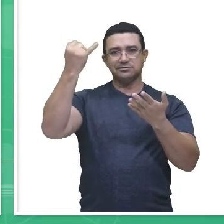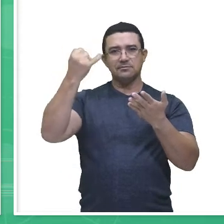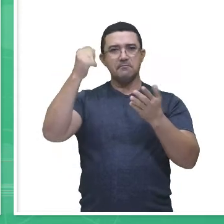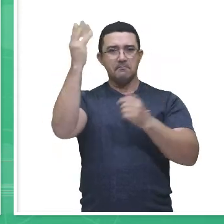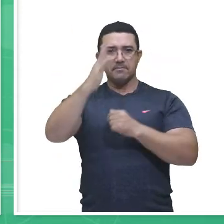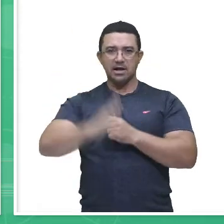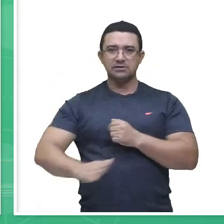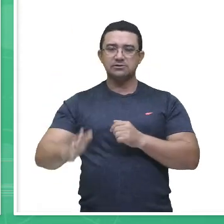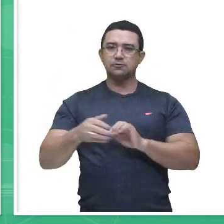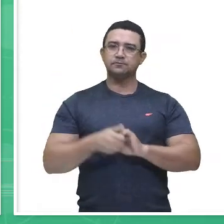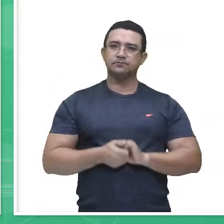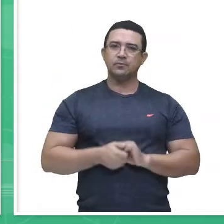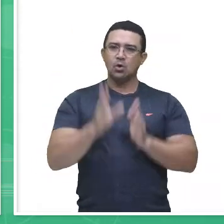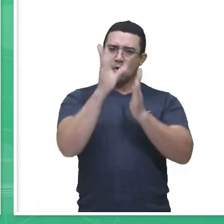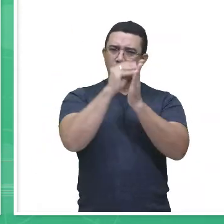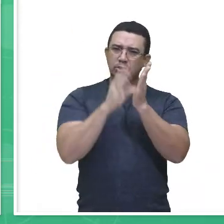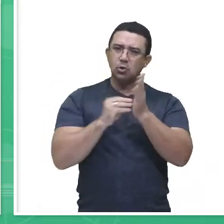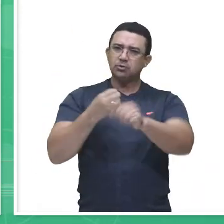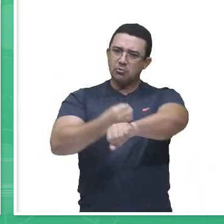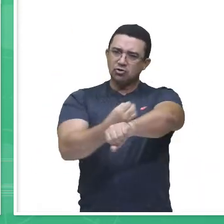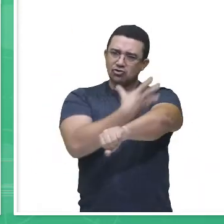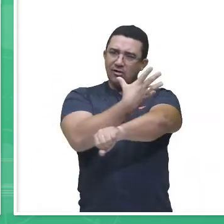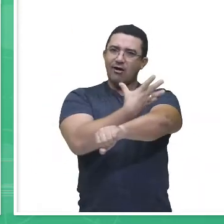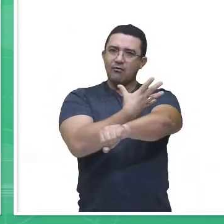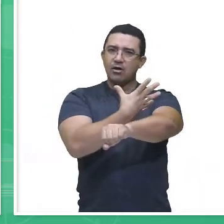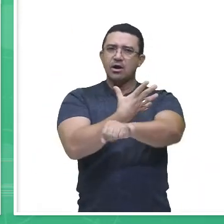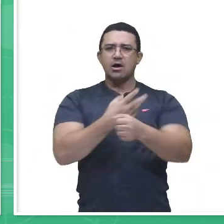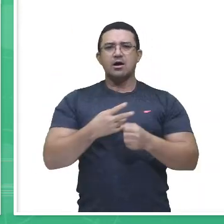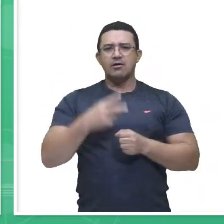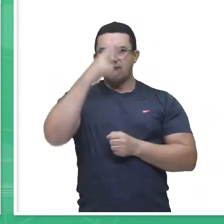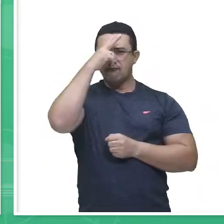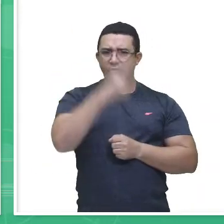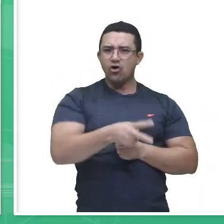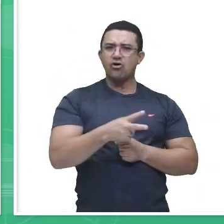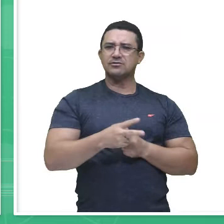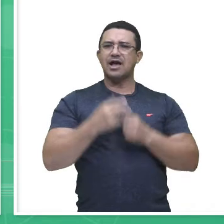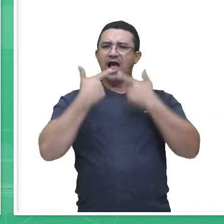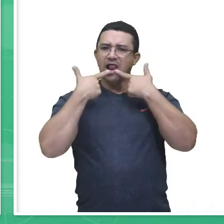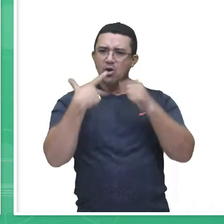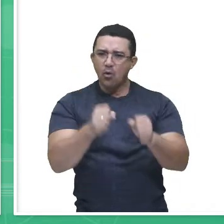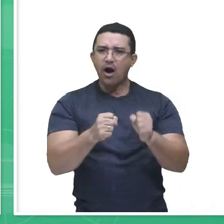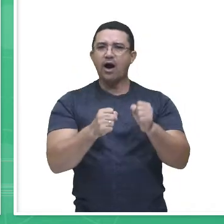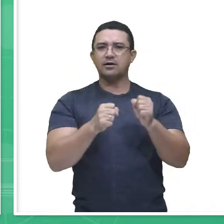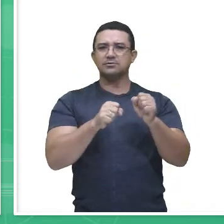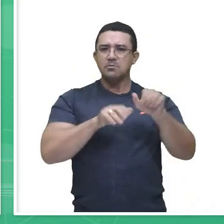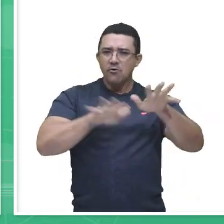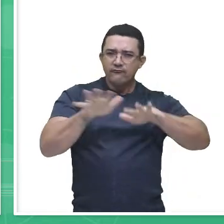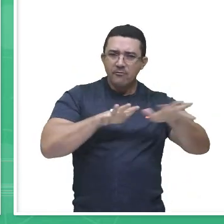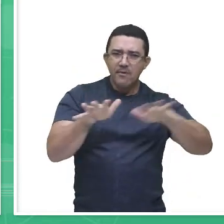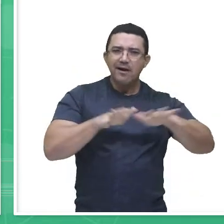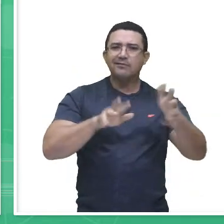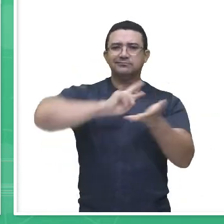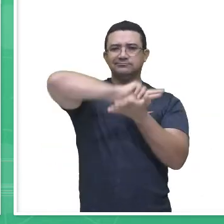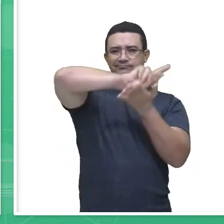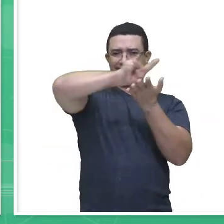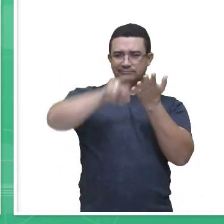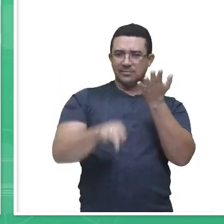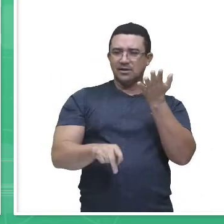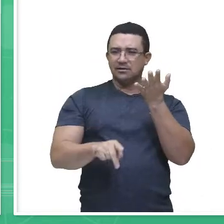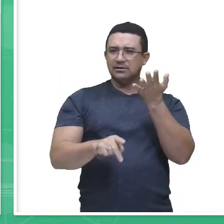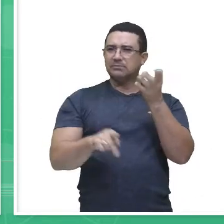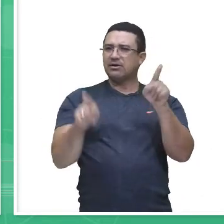e lírico, à força dramática, ao argumento, à linguagem, ao ritmo rico e variado, aos